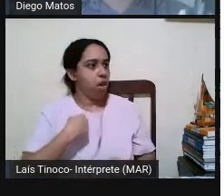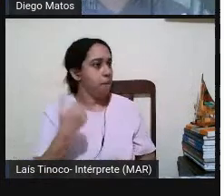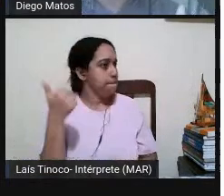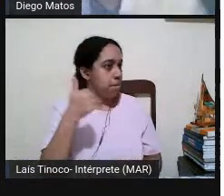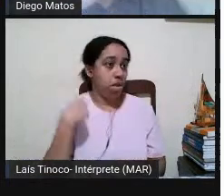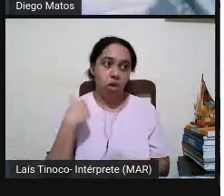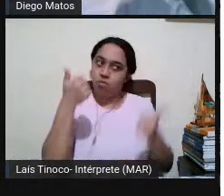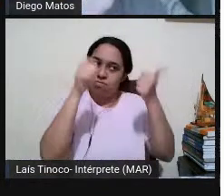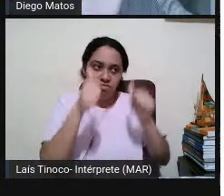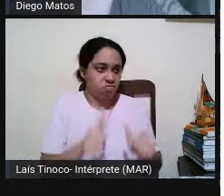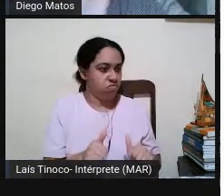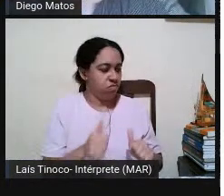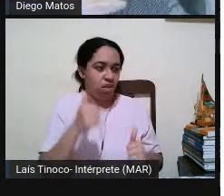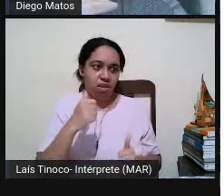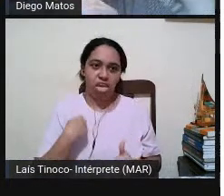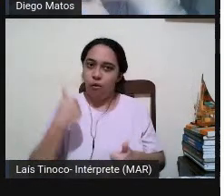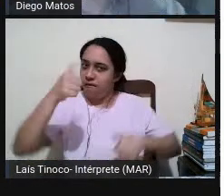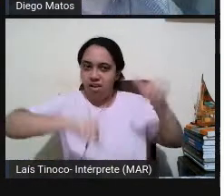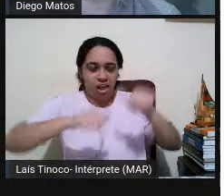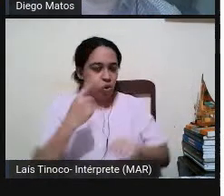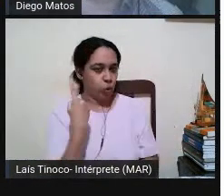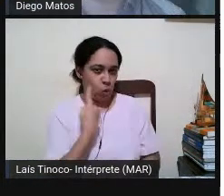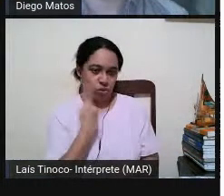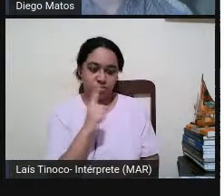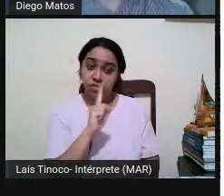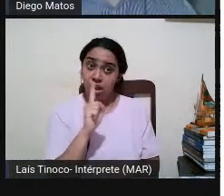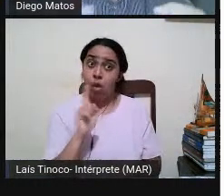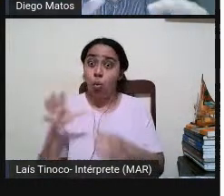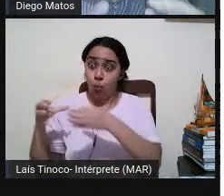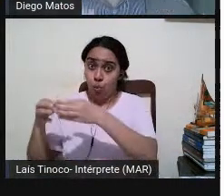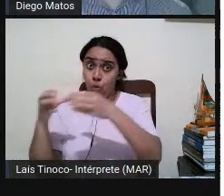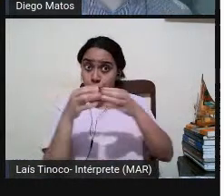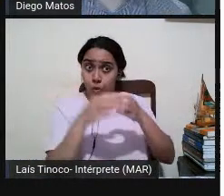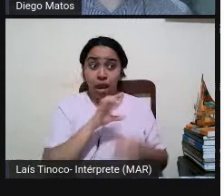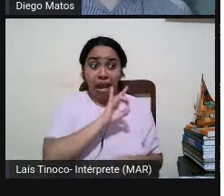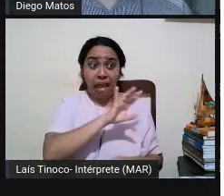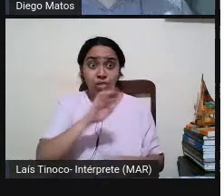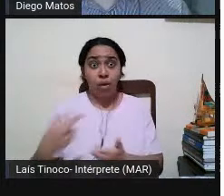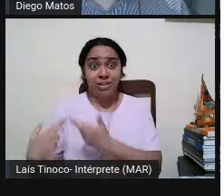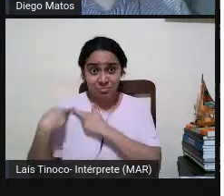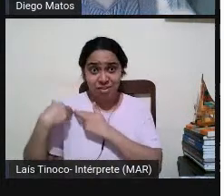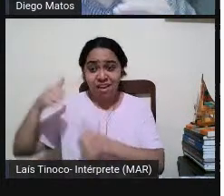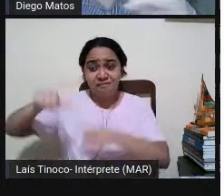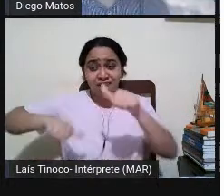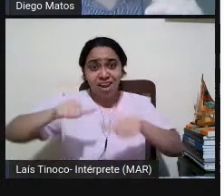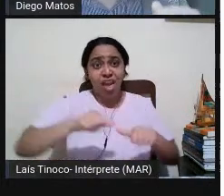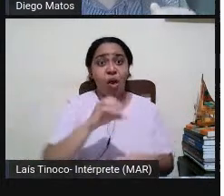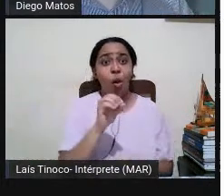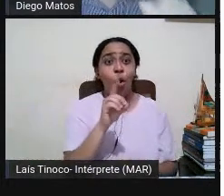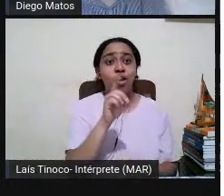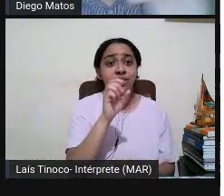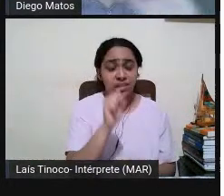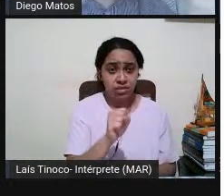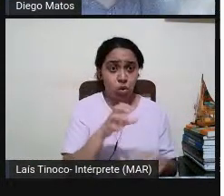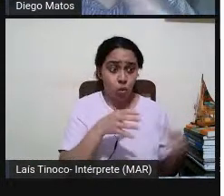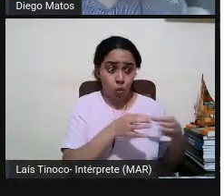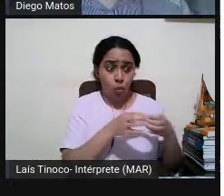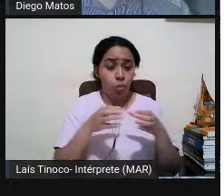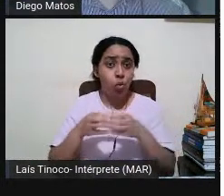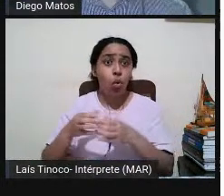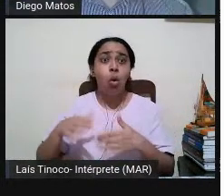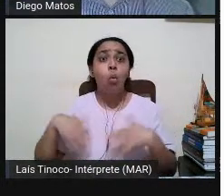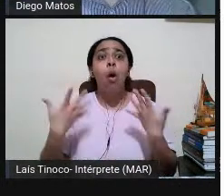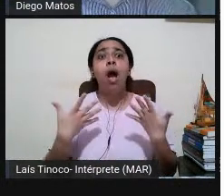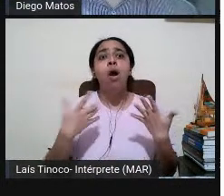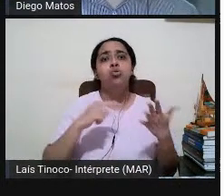formou uma equipe para avaliar cada um desses o de esses E aí essas equipes colocaram os pesos tá